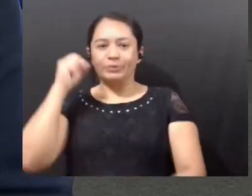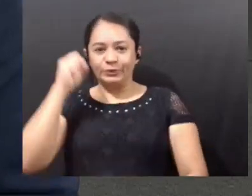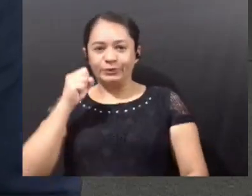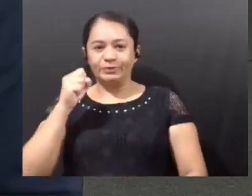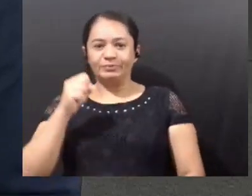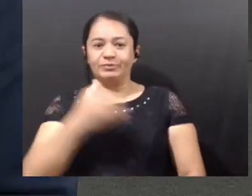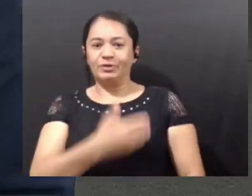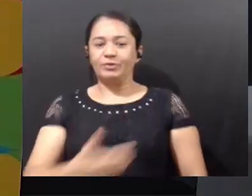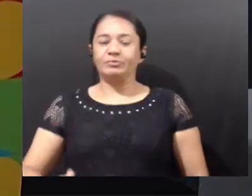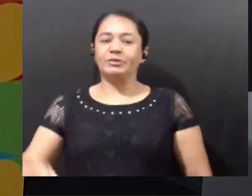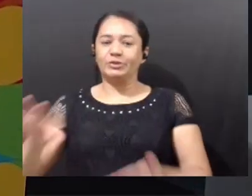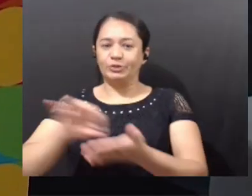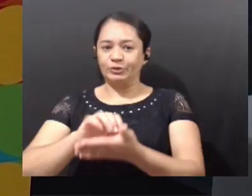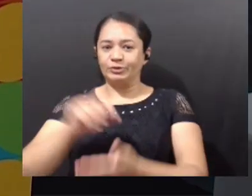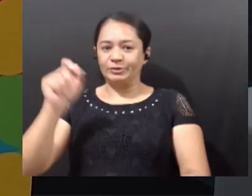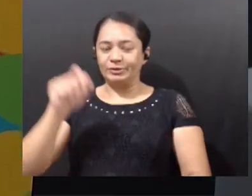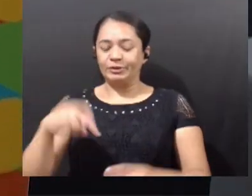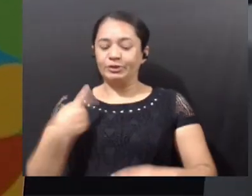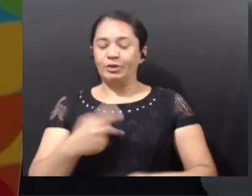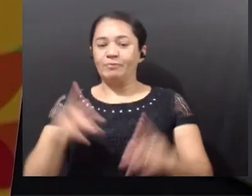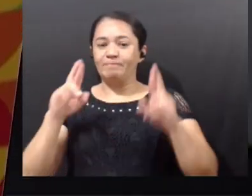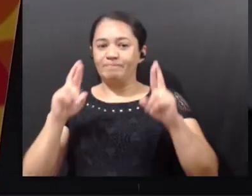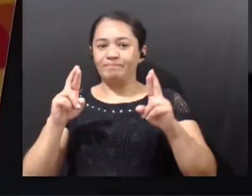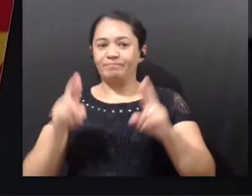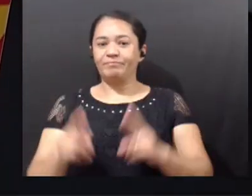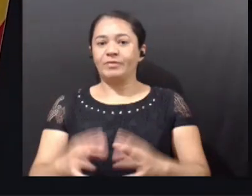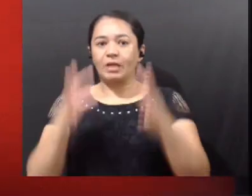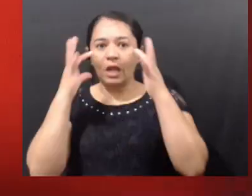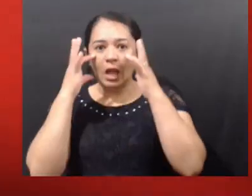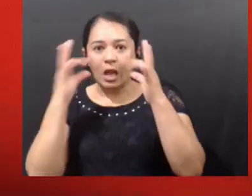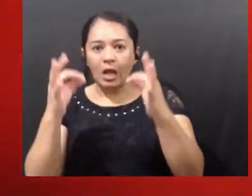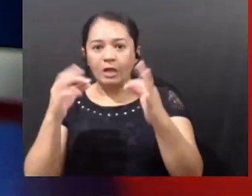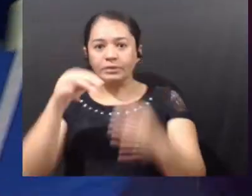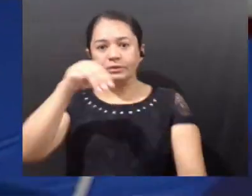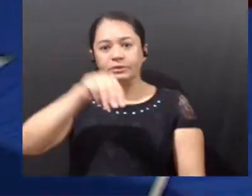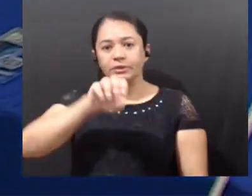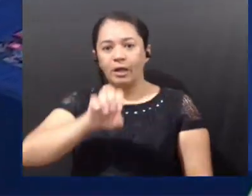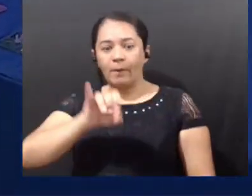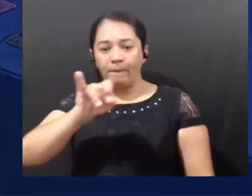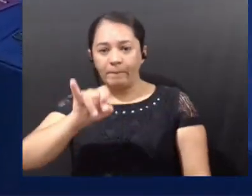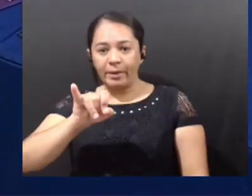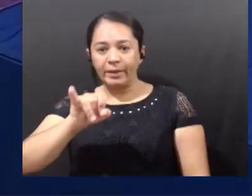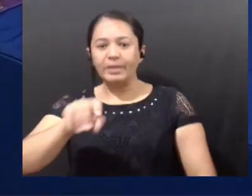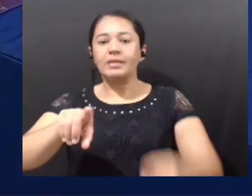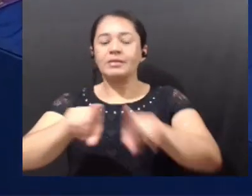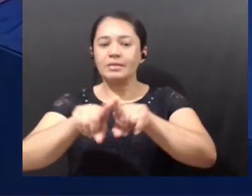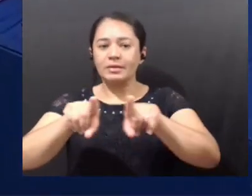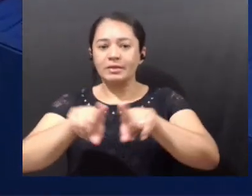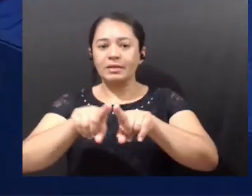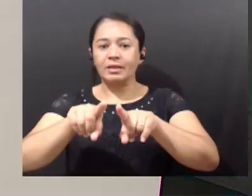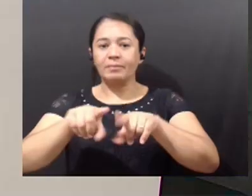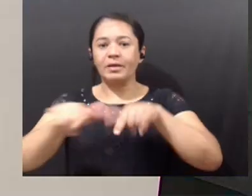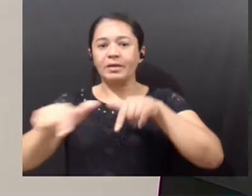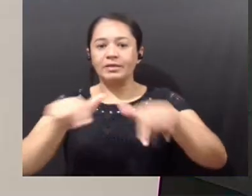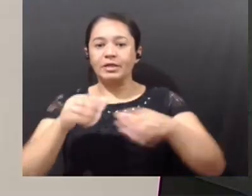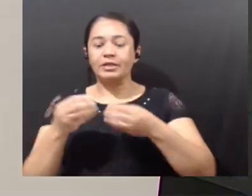numa grande expectativa. Atenção ao microempreendedor, também em serviços oferecidos pelo Sebrae e pela